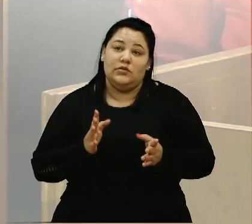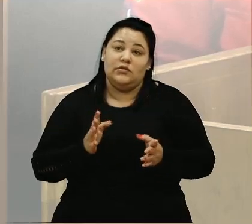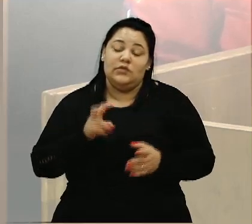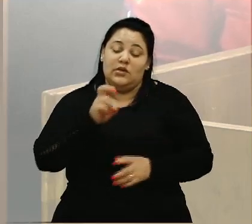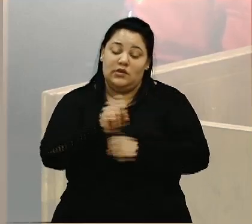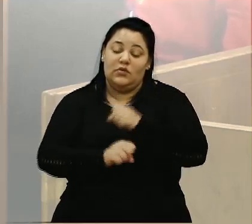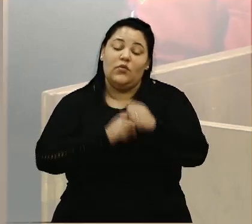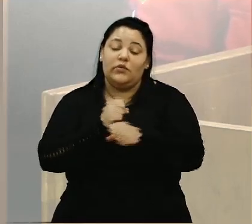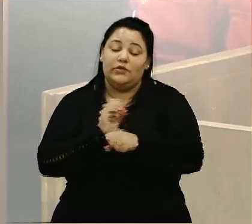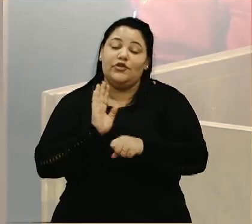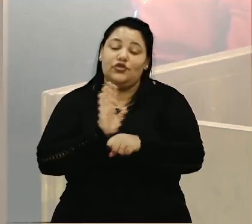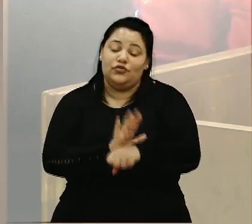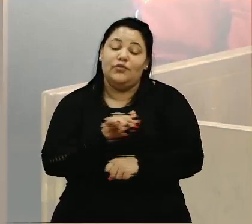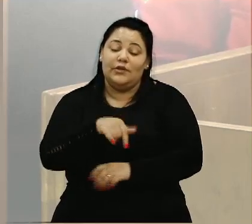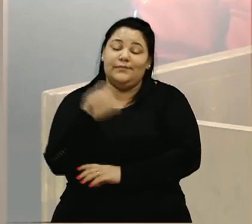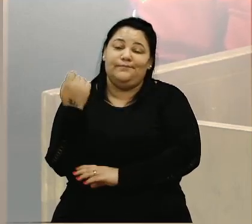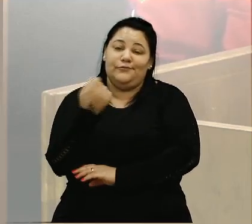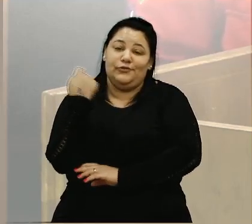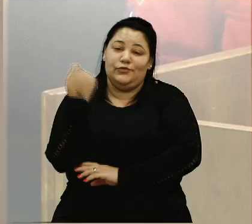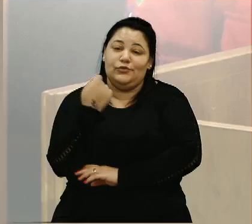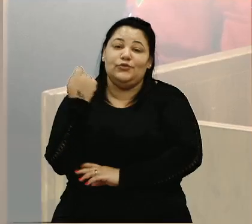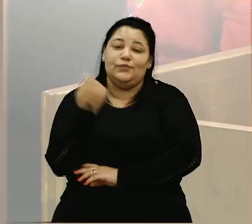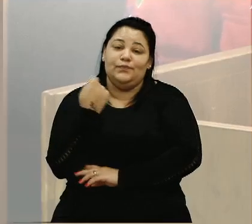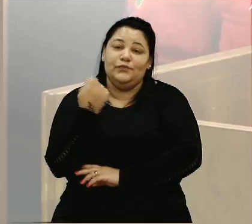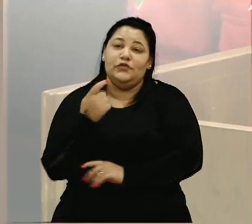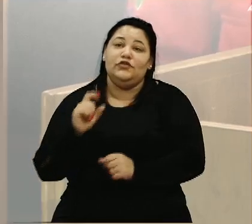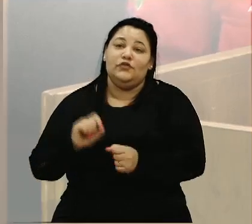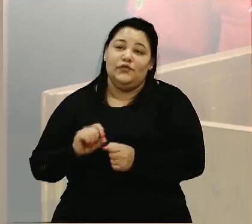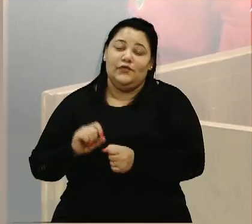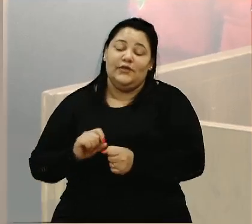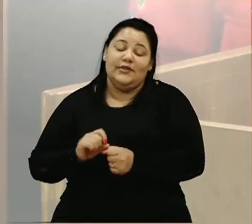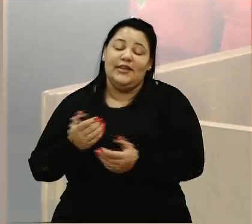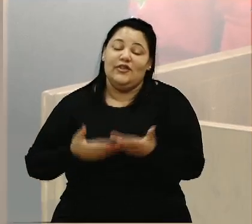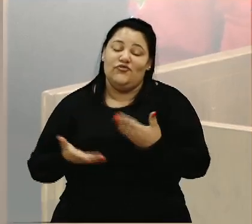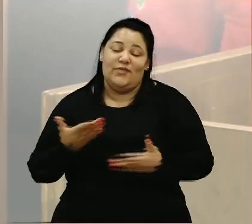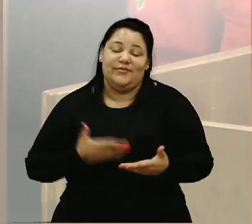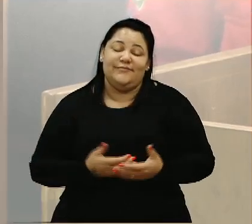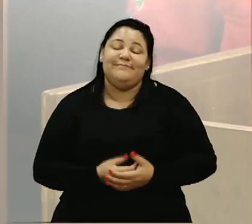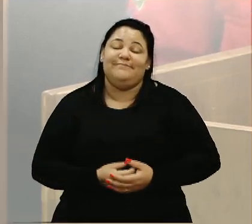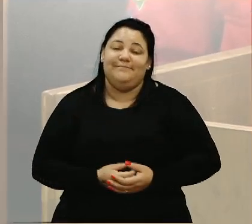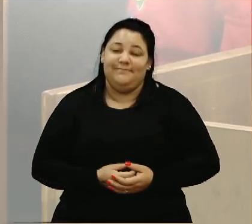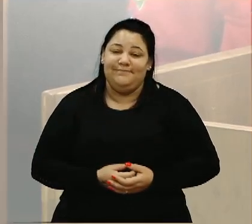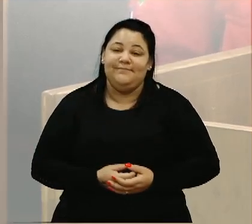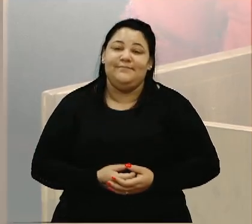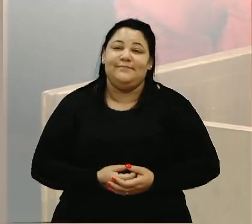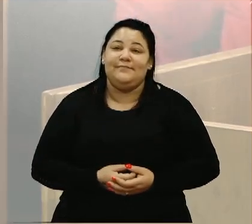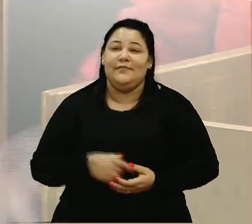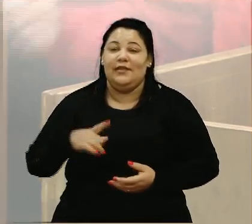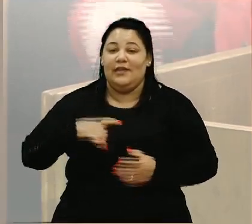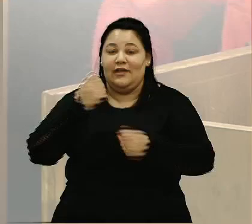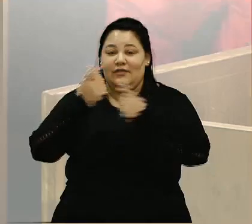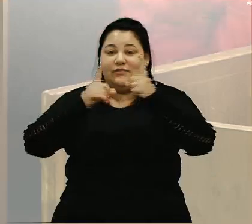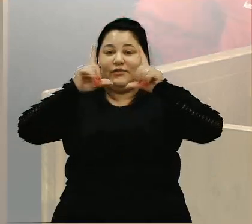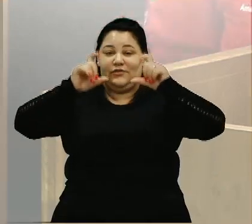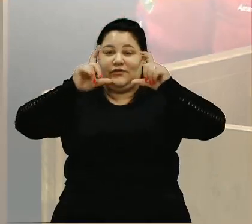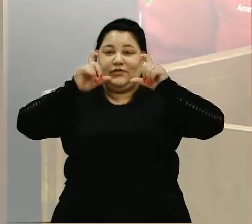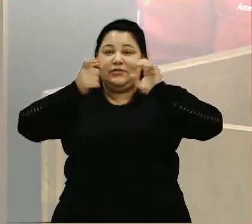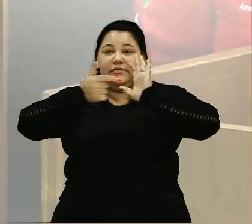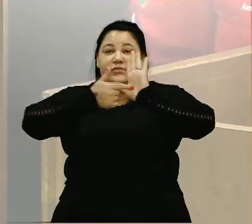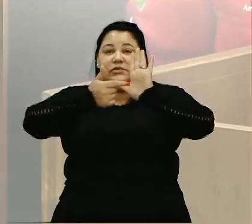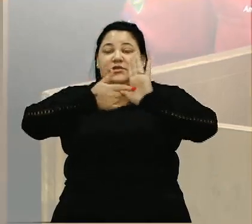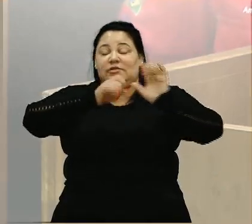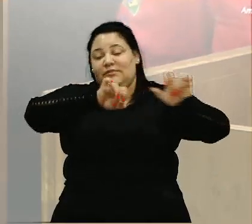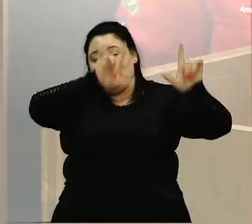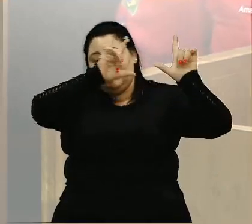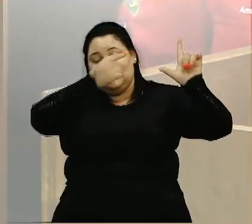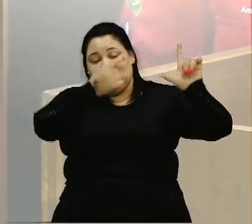aberto dentro do estado do Rio Grande do Sul, que a gente fez algum tipo de atendimento. Tem algumas fotos que estava passando no telão aí,